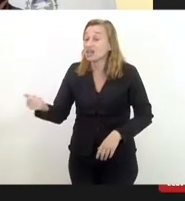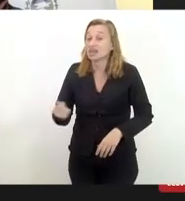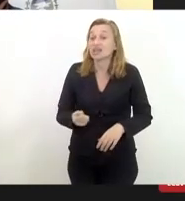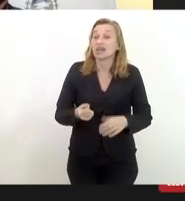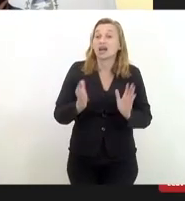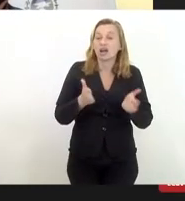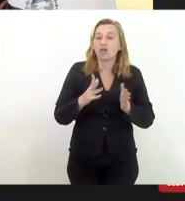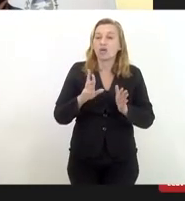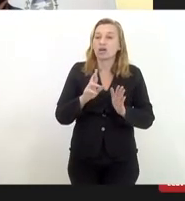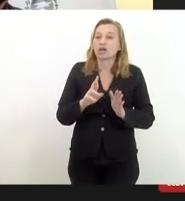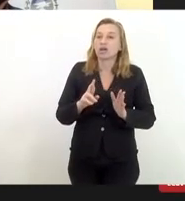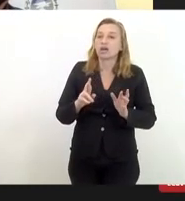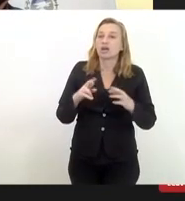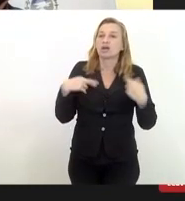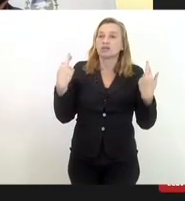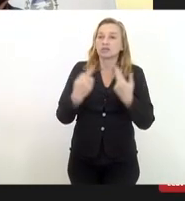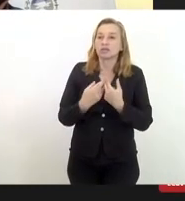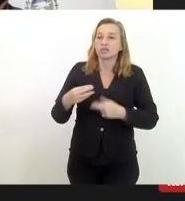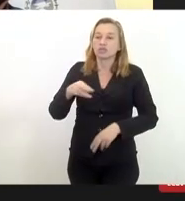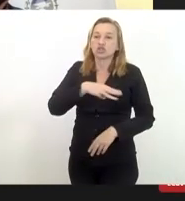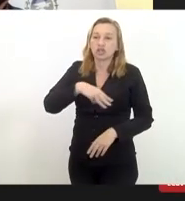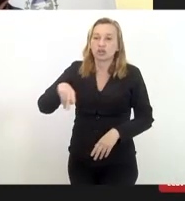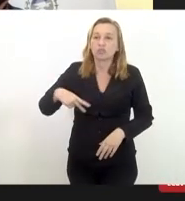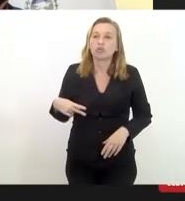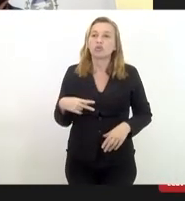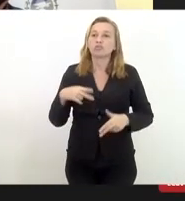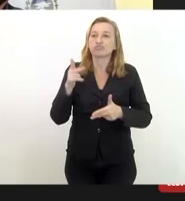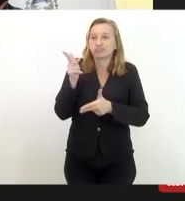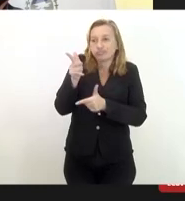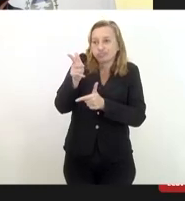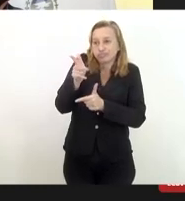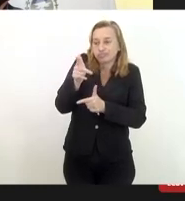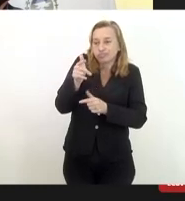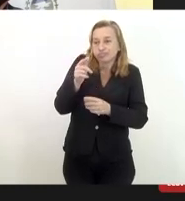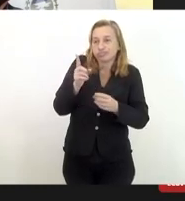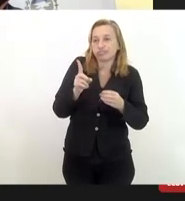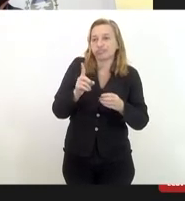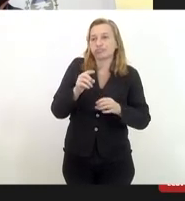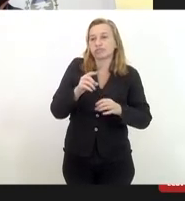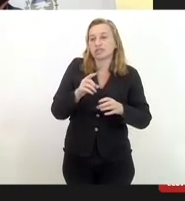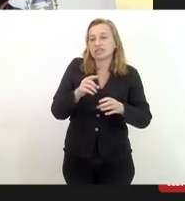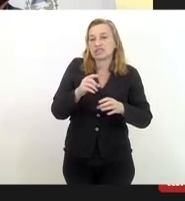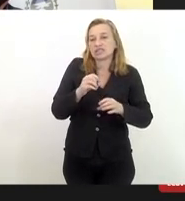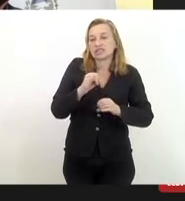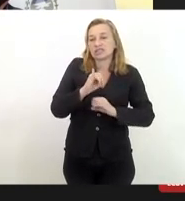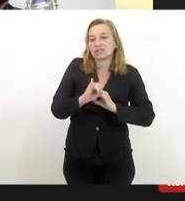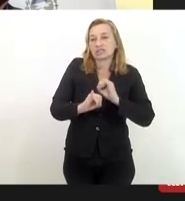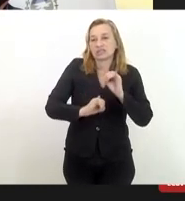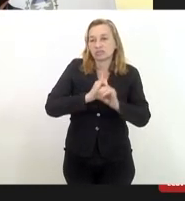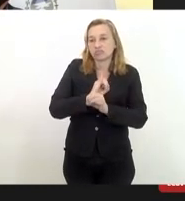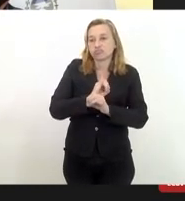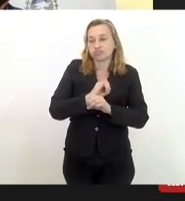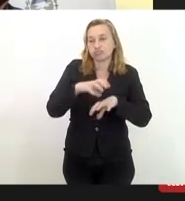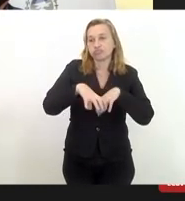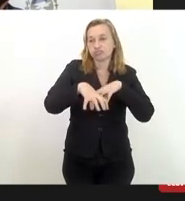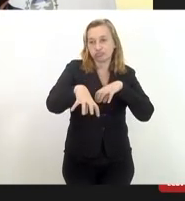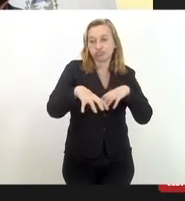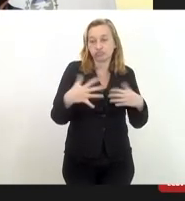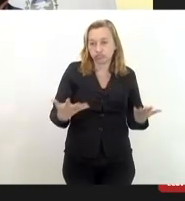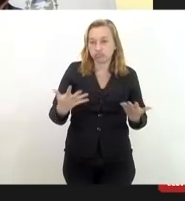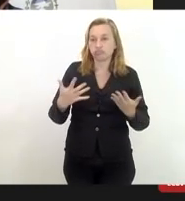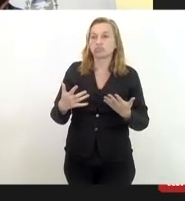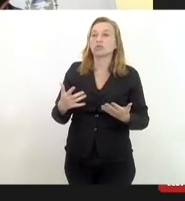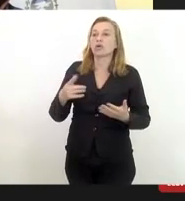com o Ministério Público, online. Eu vou precisar me ausentar, O Mário está me substituindo agora no